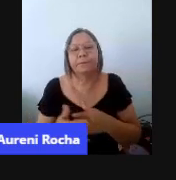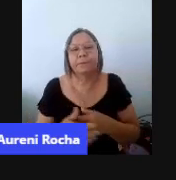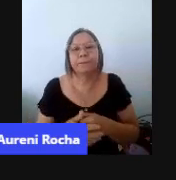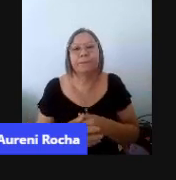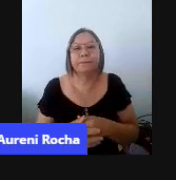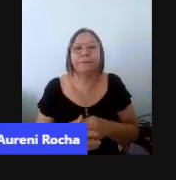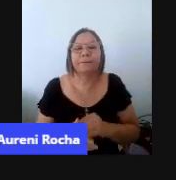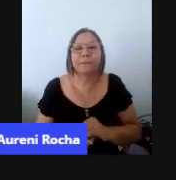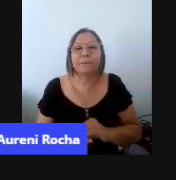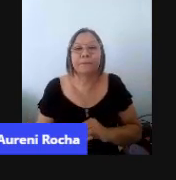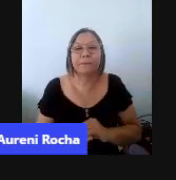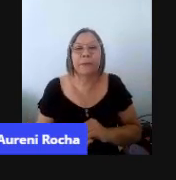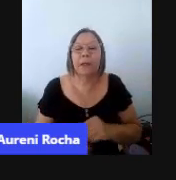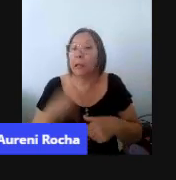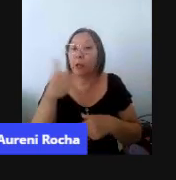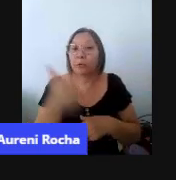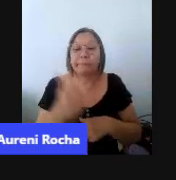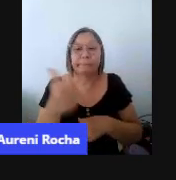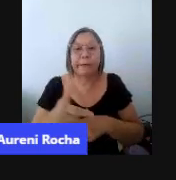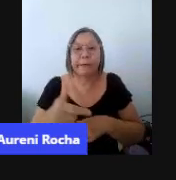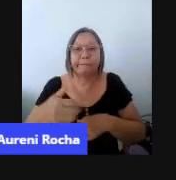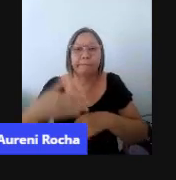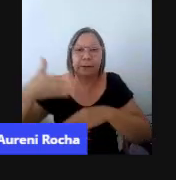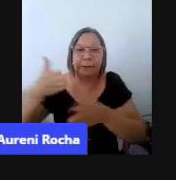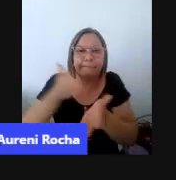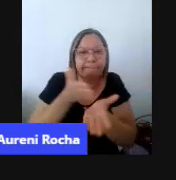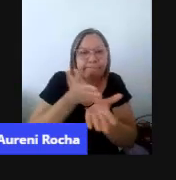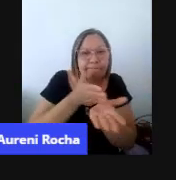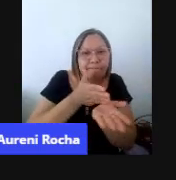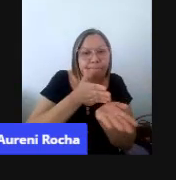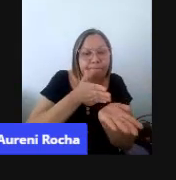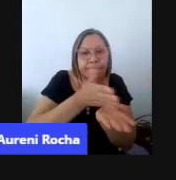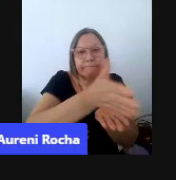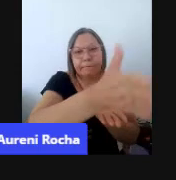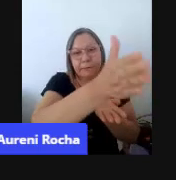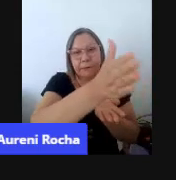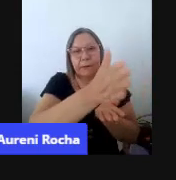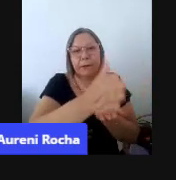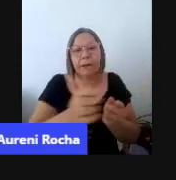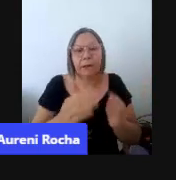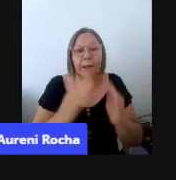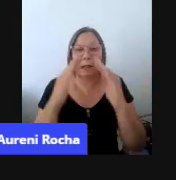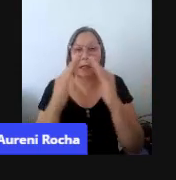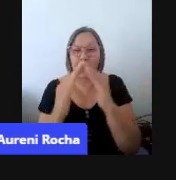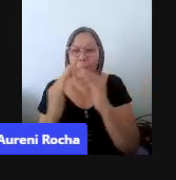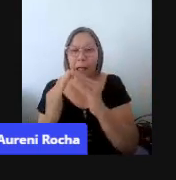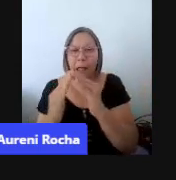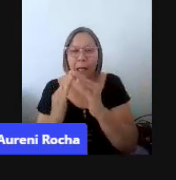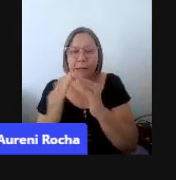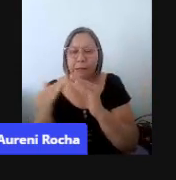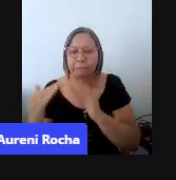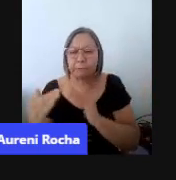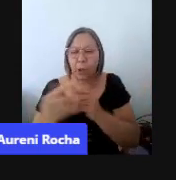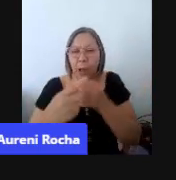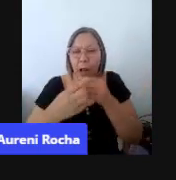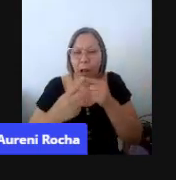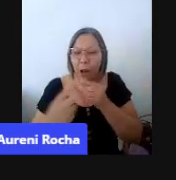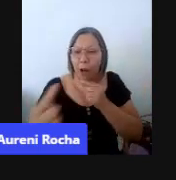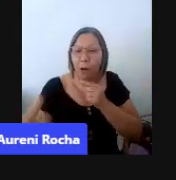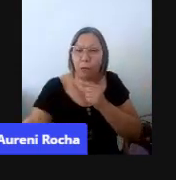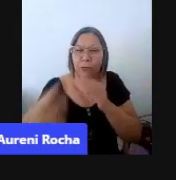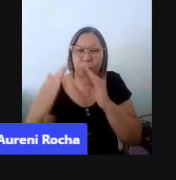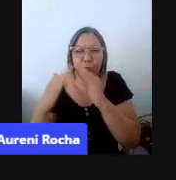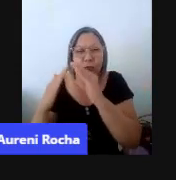Não tem rodovias, não tem muito pouca caça, tem pouca perda de habitat, tem ameaças como fogo,